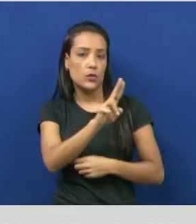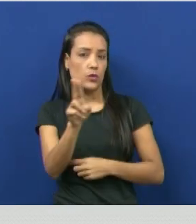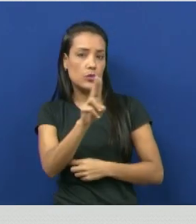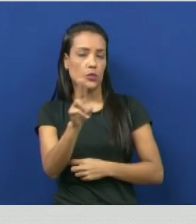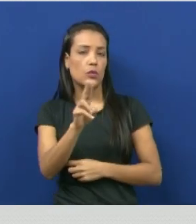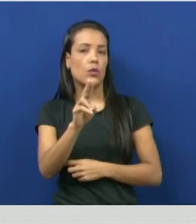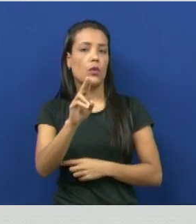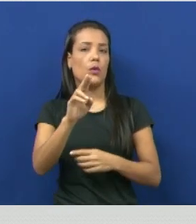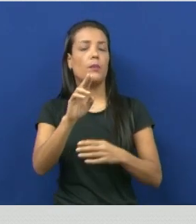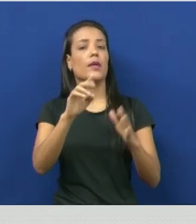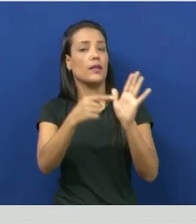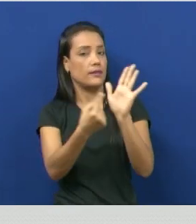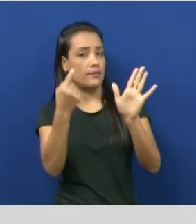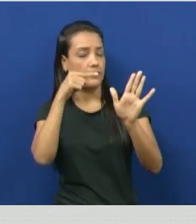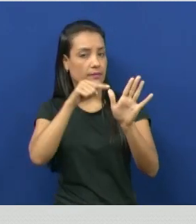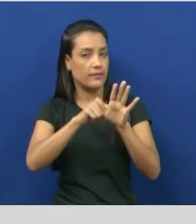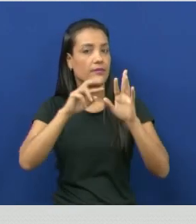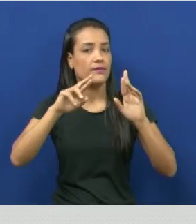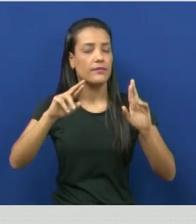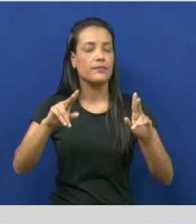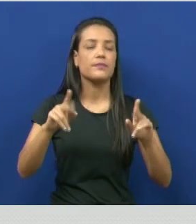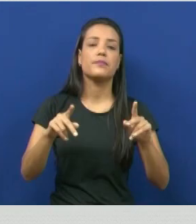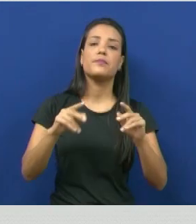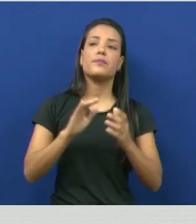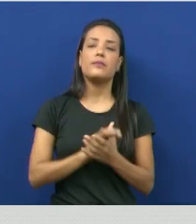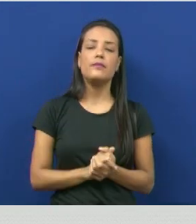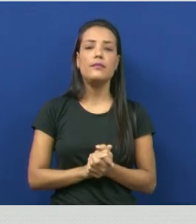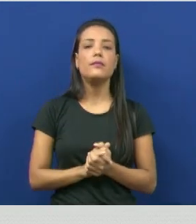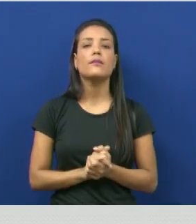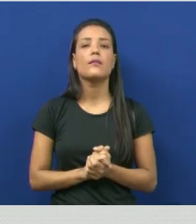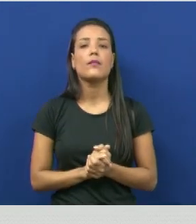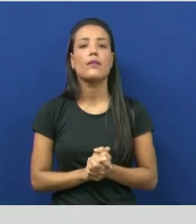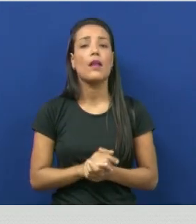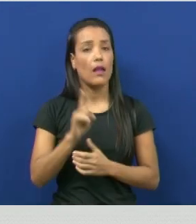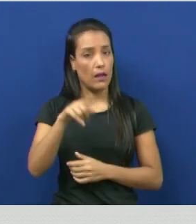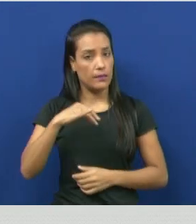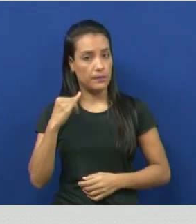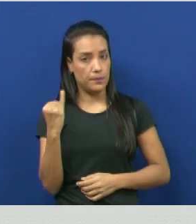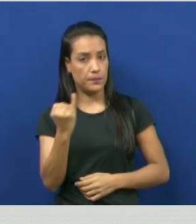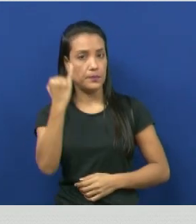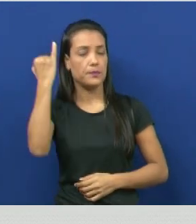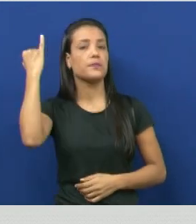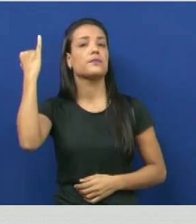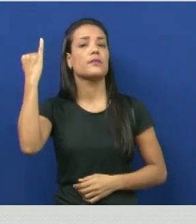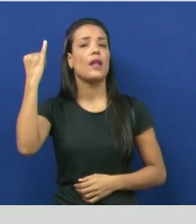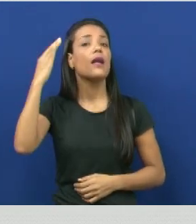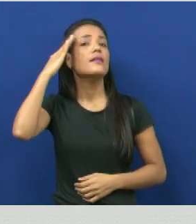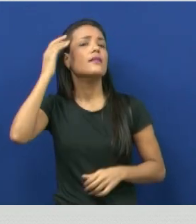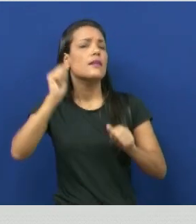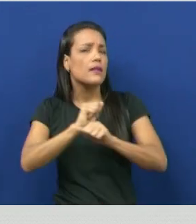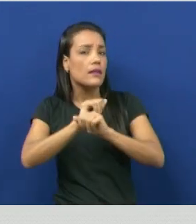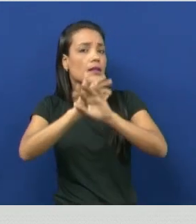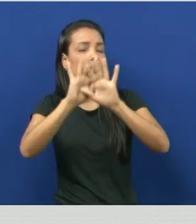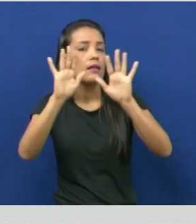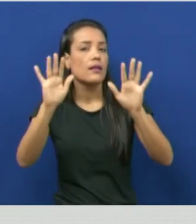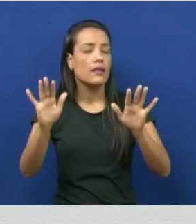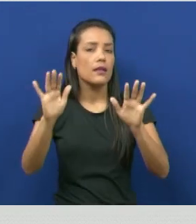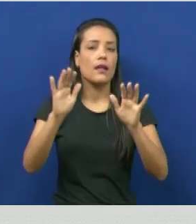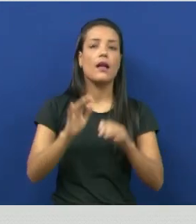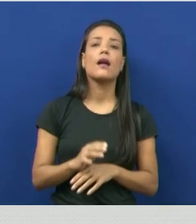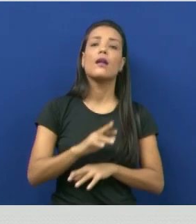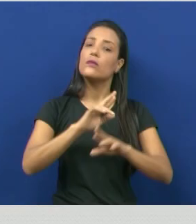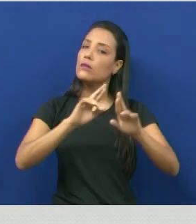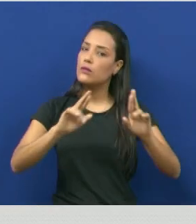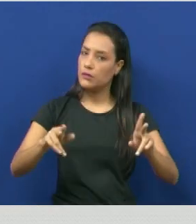cadentes, das constelações e também das galáxias, é importante a gente ter bem claro, como eu disse para vocês, a